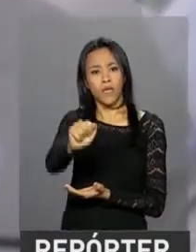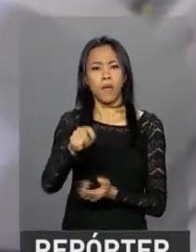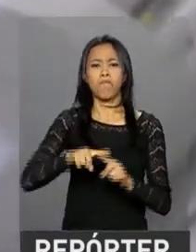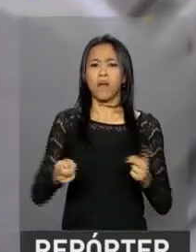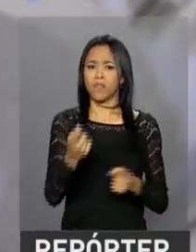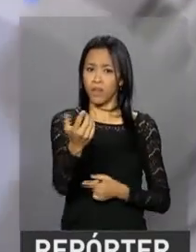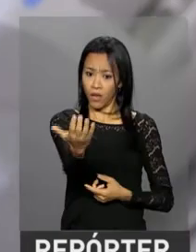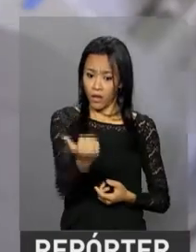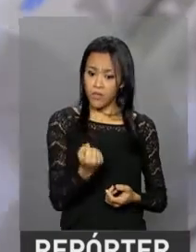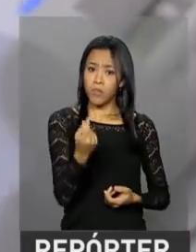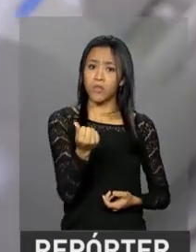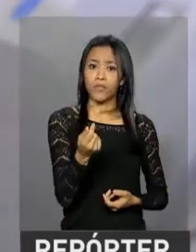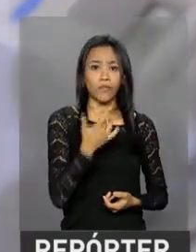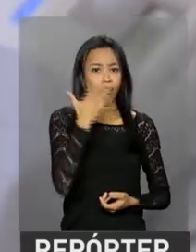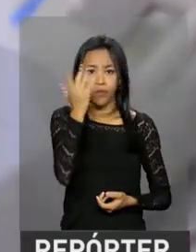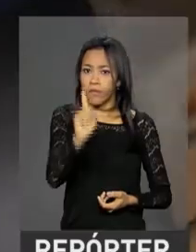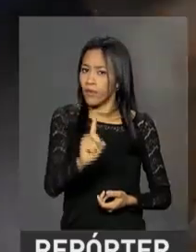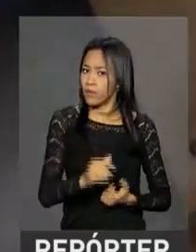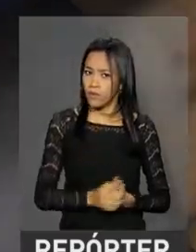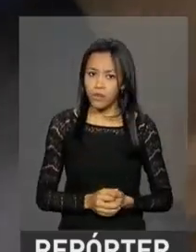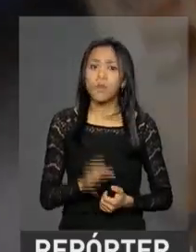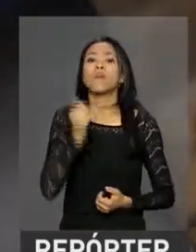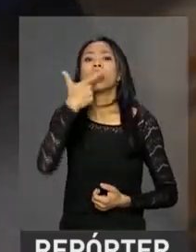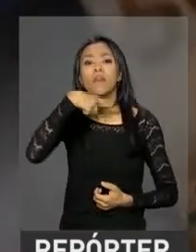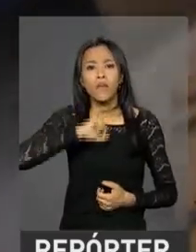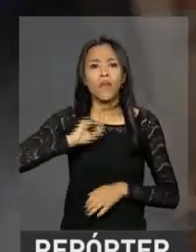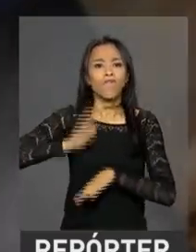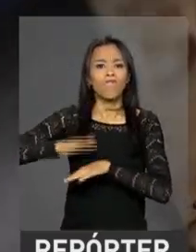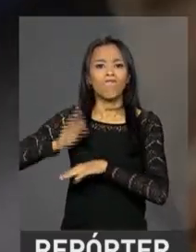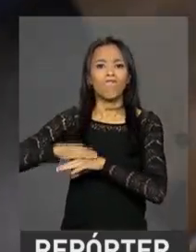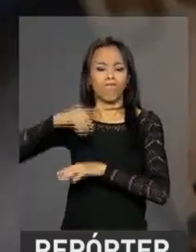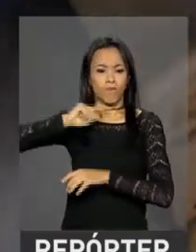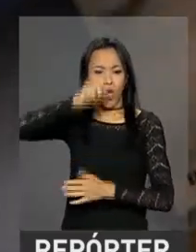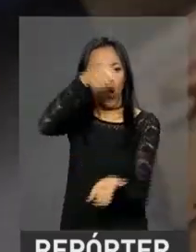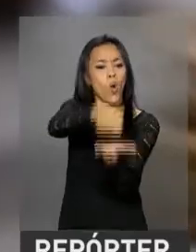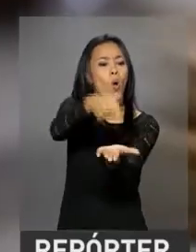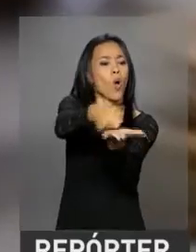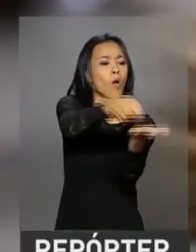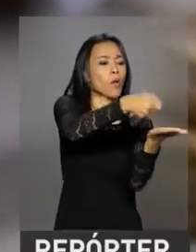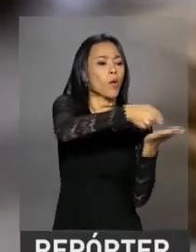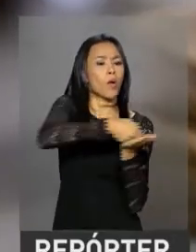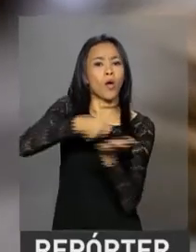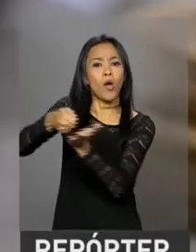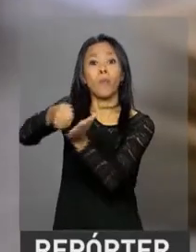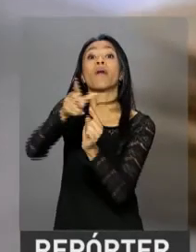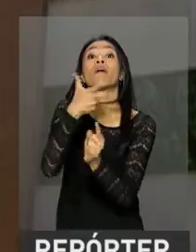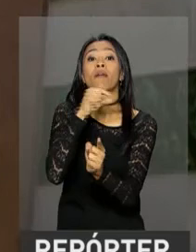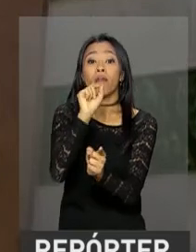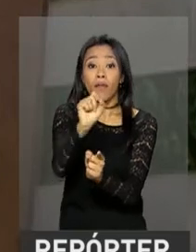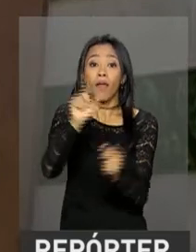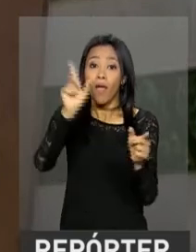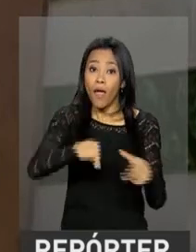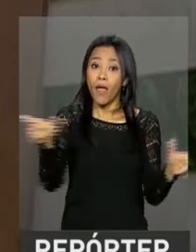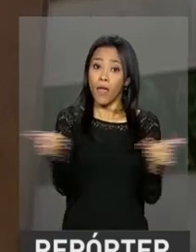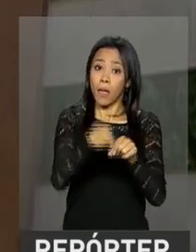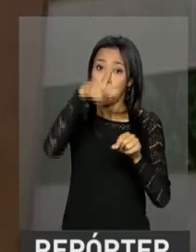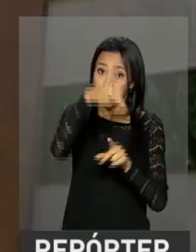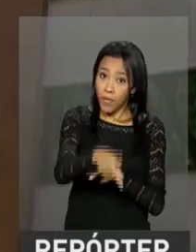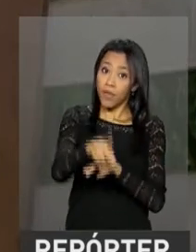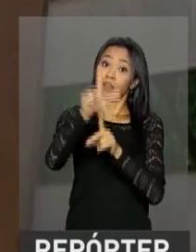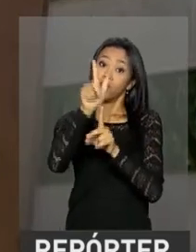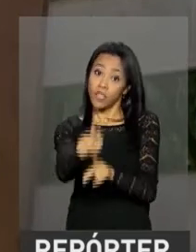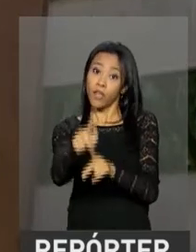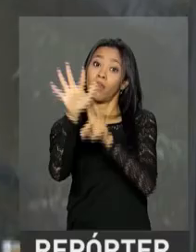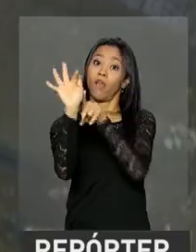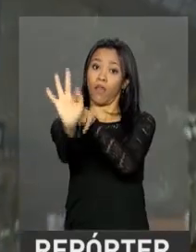esses valores não é tão fácil e quem atua para trazer esses recursos para os cofres públicos é a procuradoria-geral federal